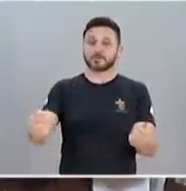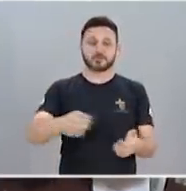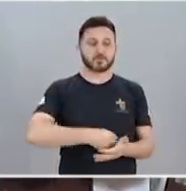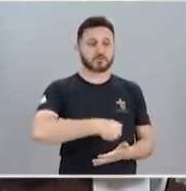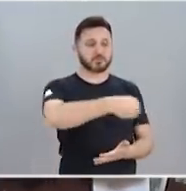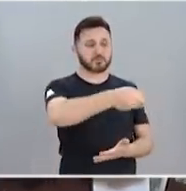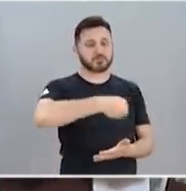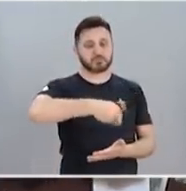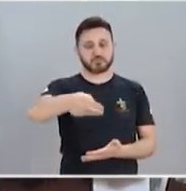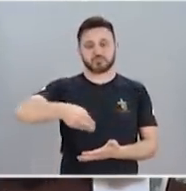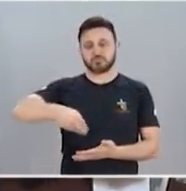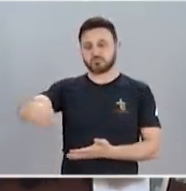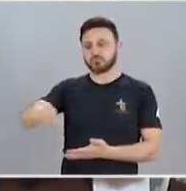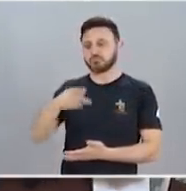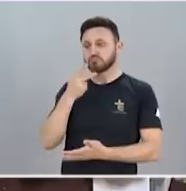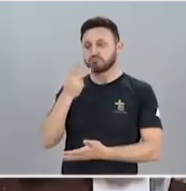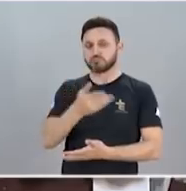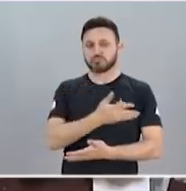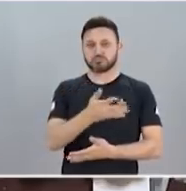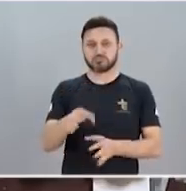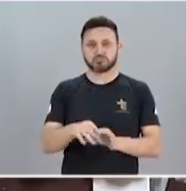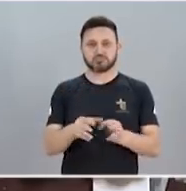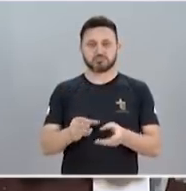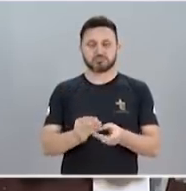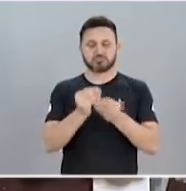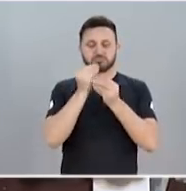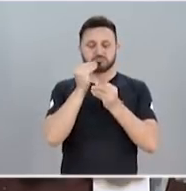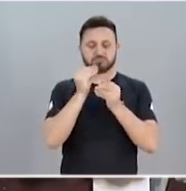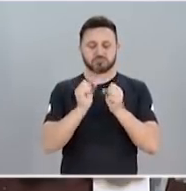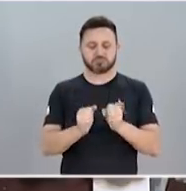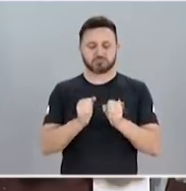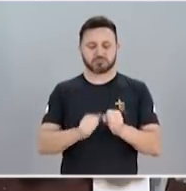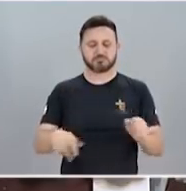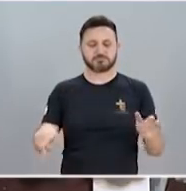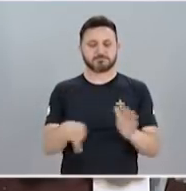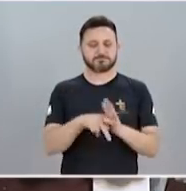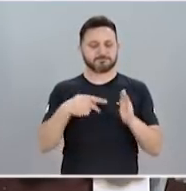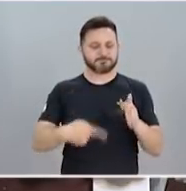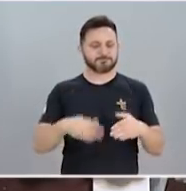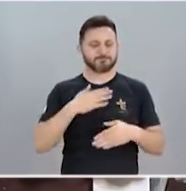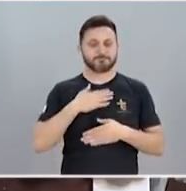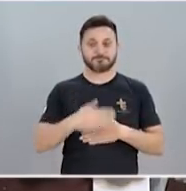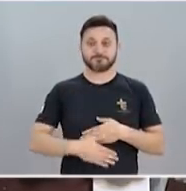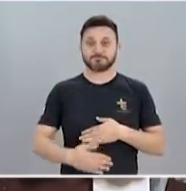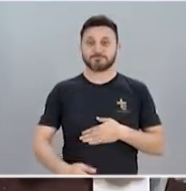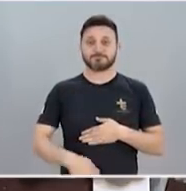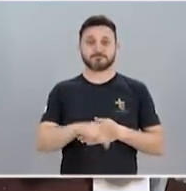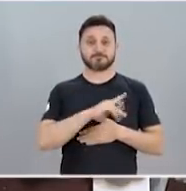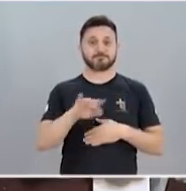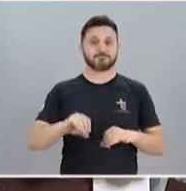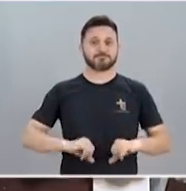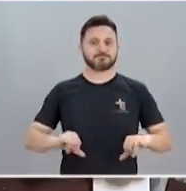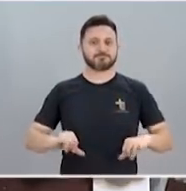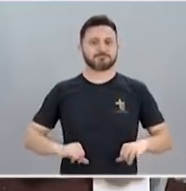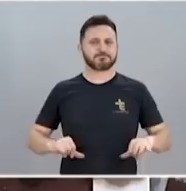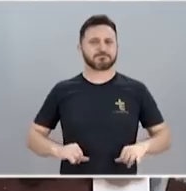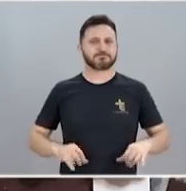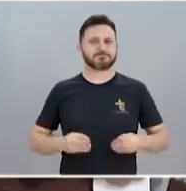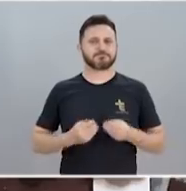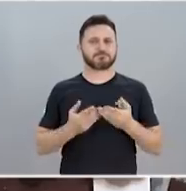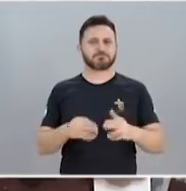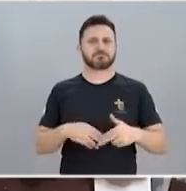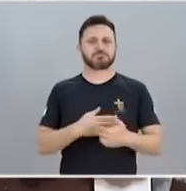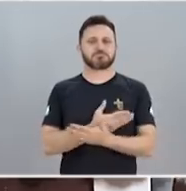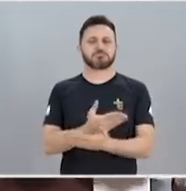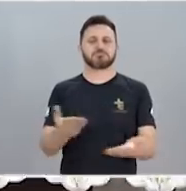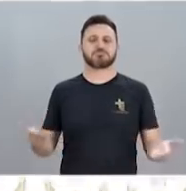seus discípulos, dizendo: Tomai todos e comei, isto é o meu corpo, que será entregue